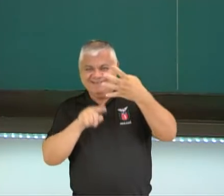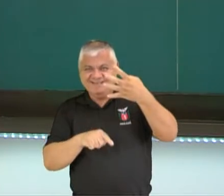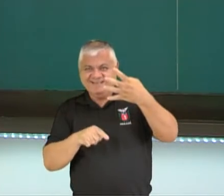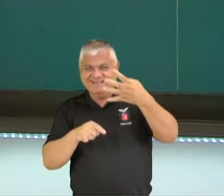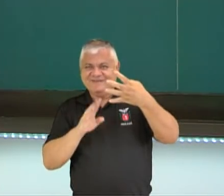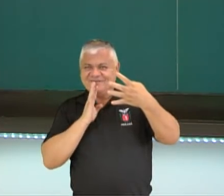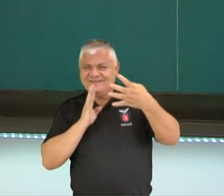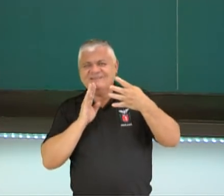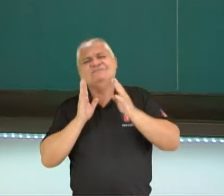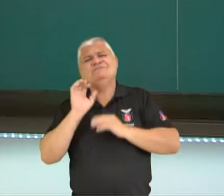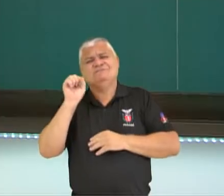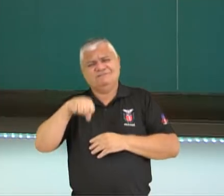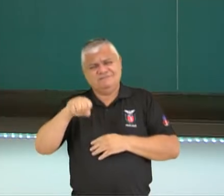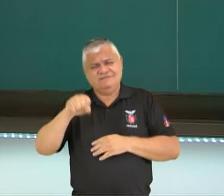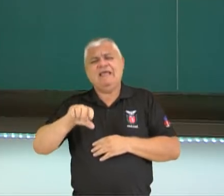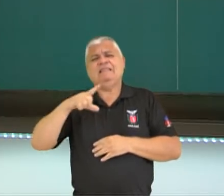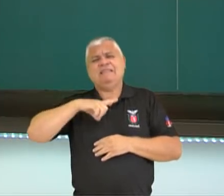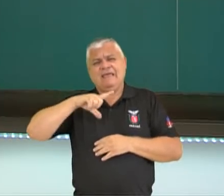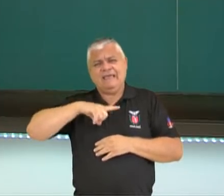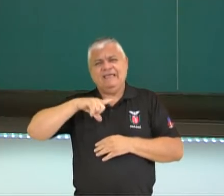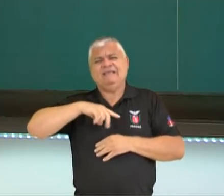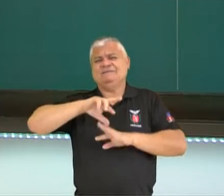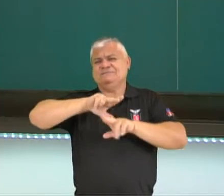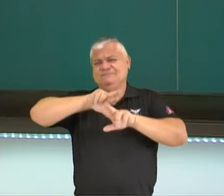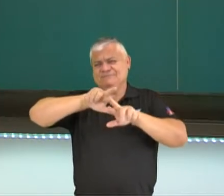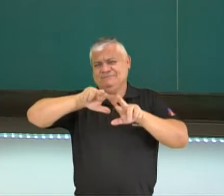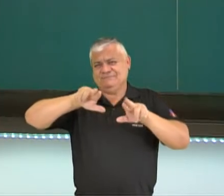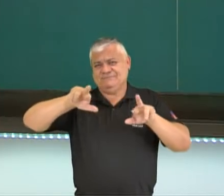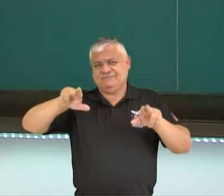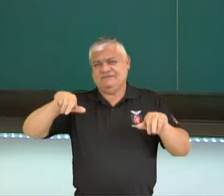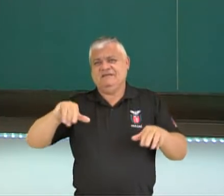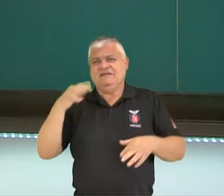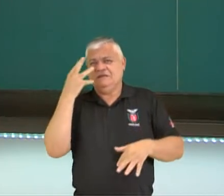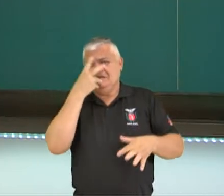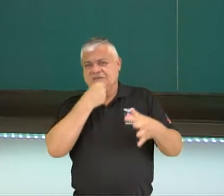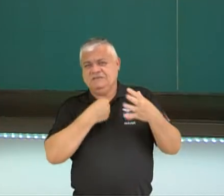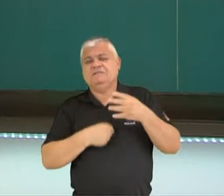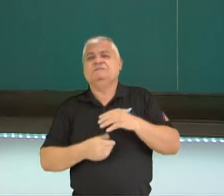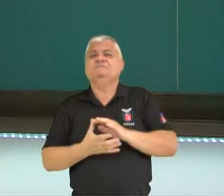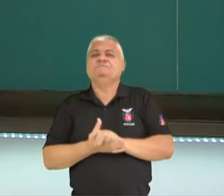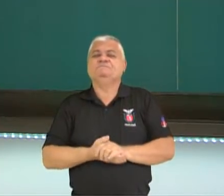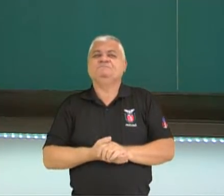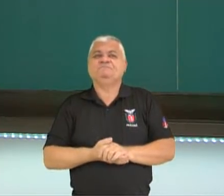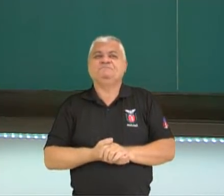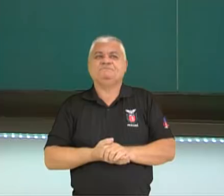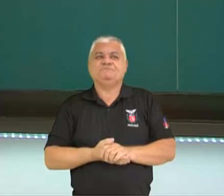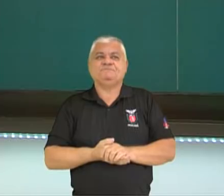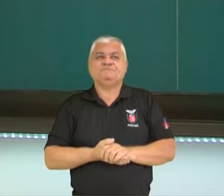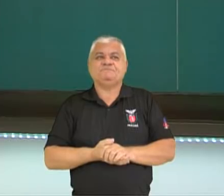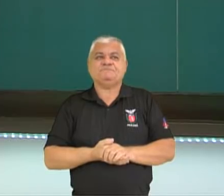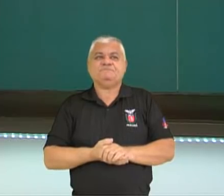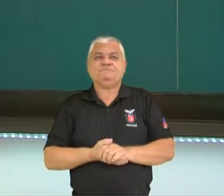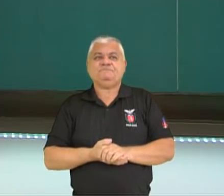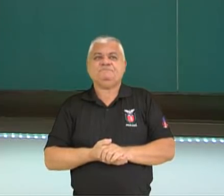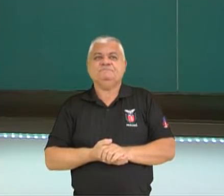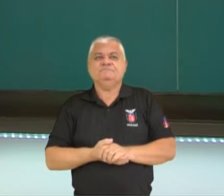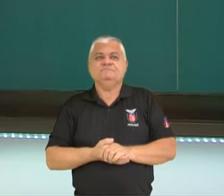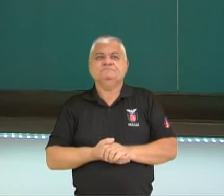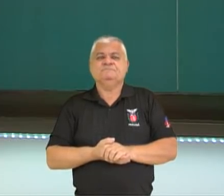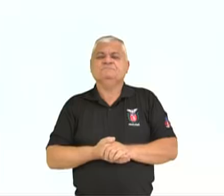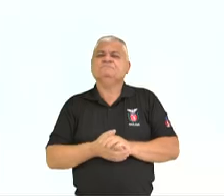sim né existem muitas por aí uma mais linda que a outra né pessoal e